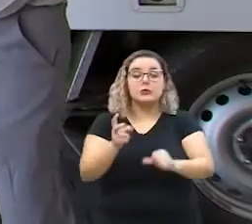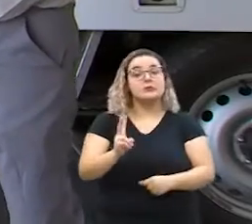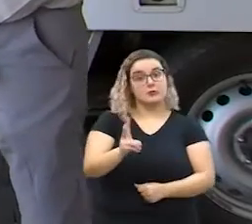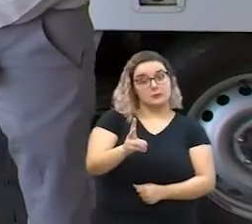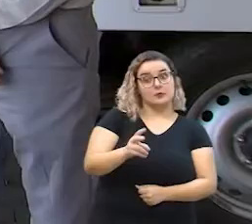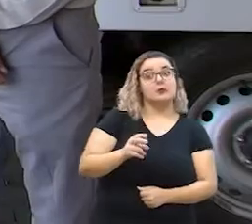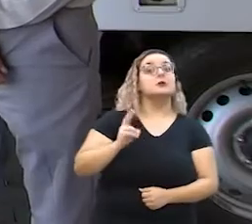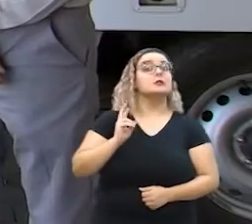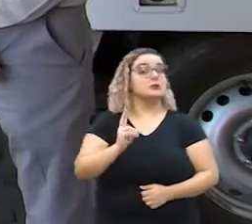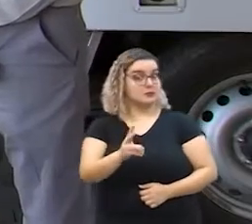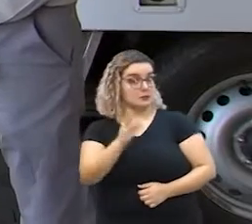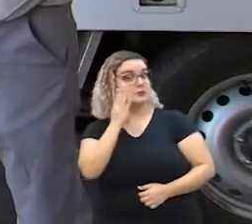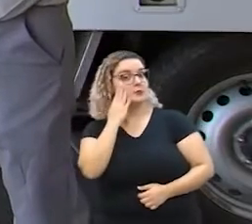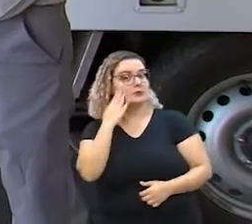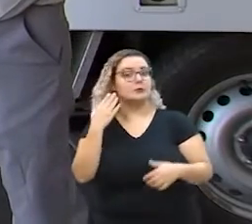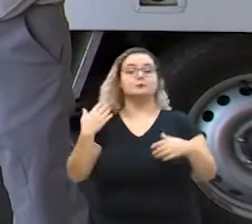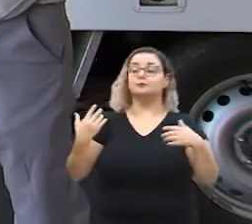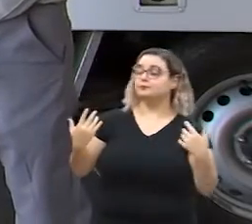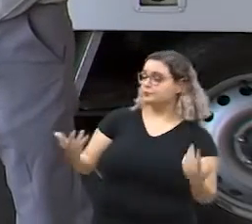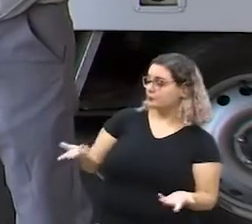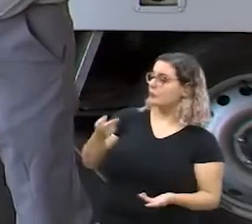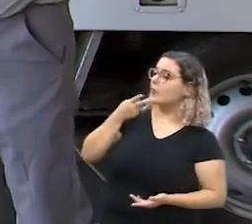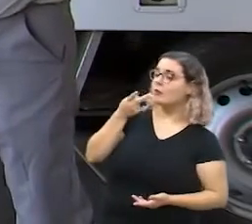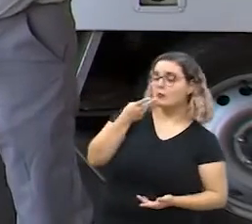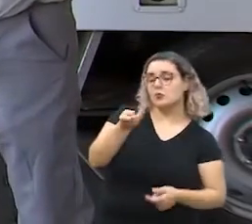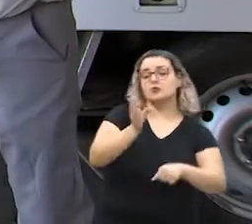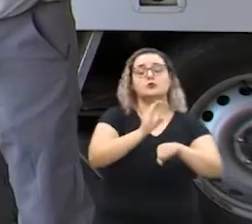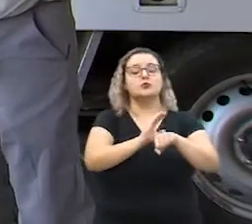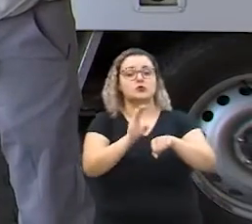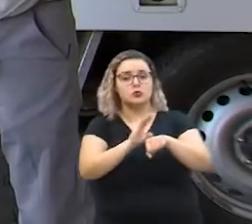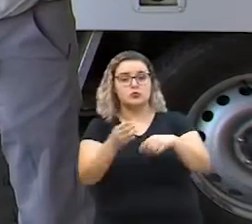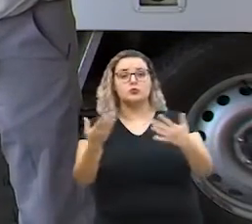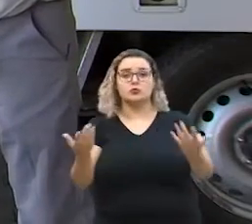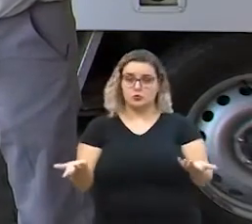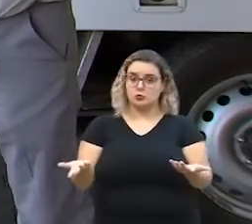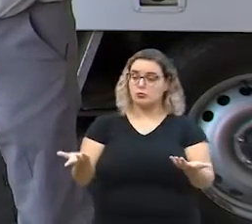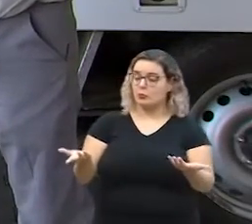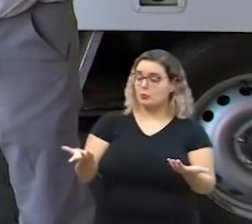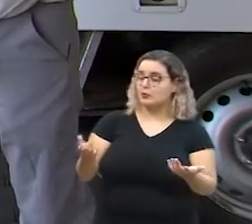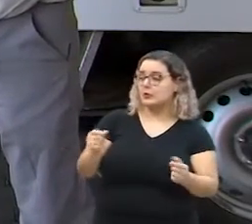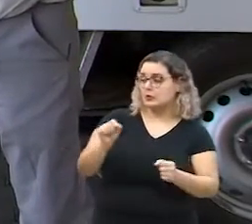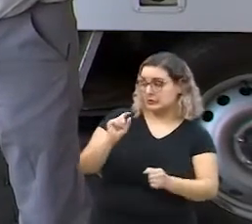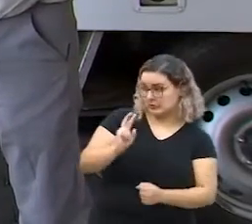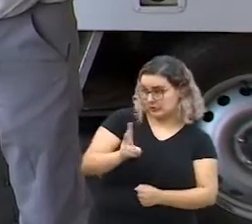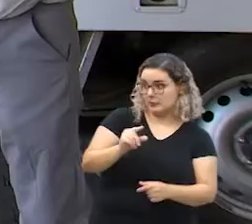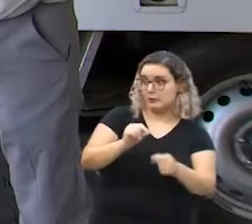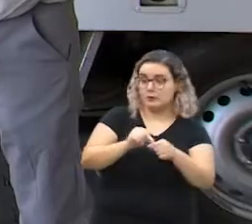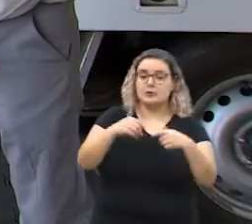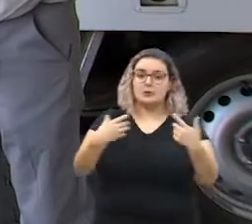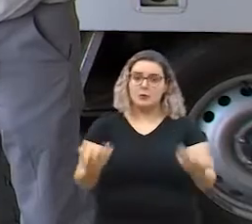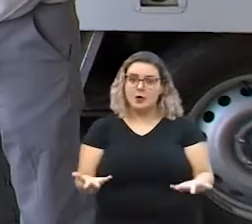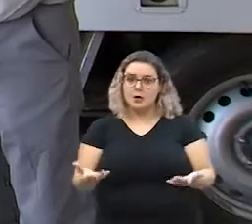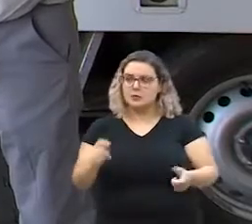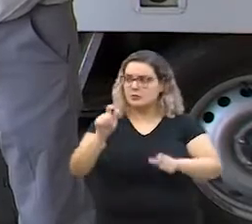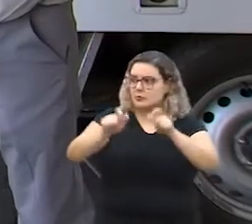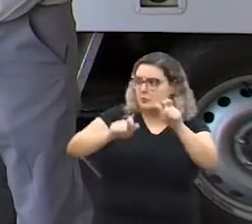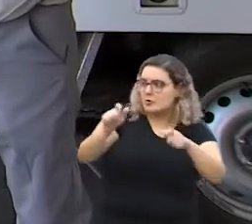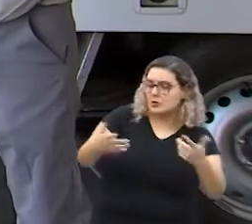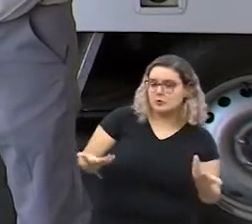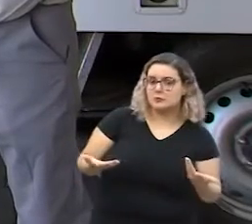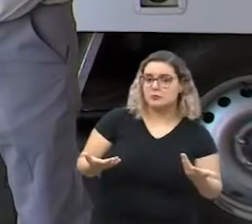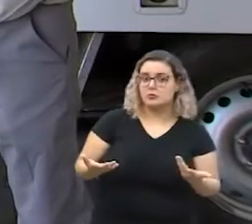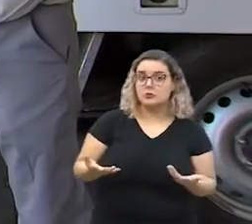gente tem que estar sempre atualizado. Bom, você falou aí sobre os cursos, não é? Para se atualizar e tudo mais. E para o pessoal que